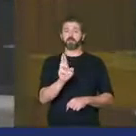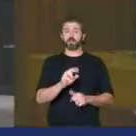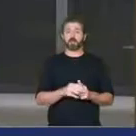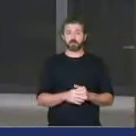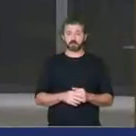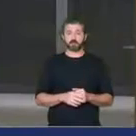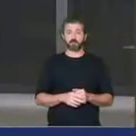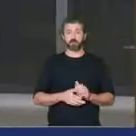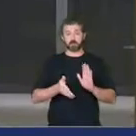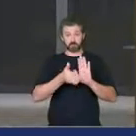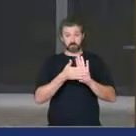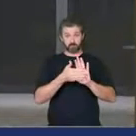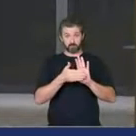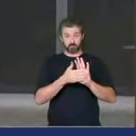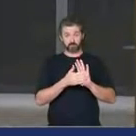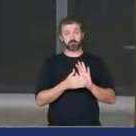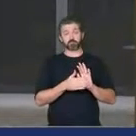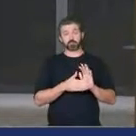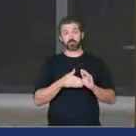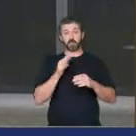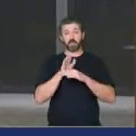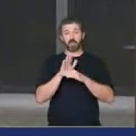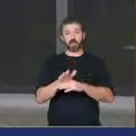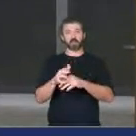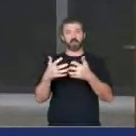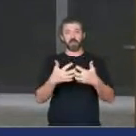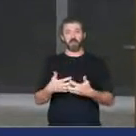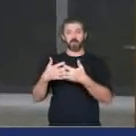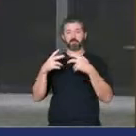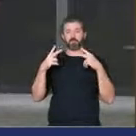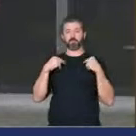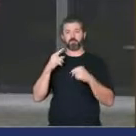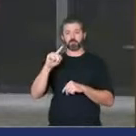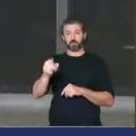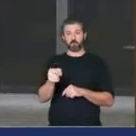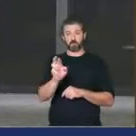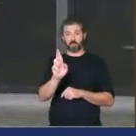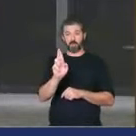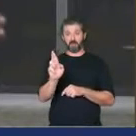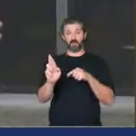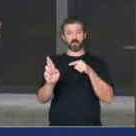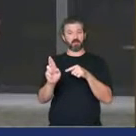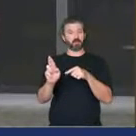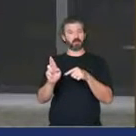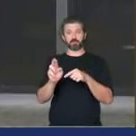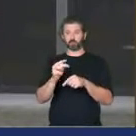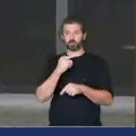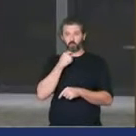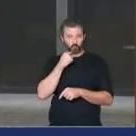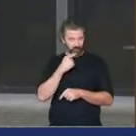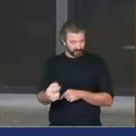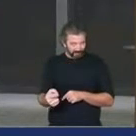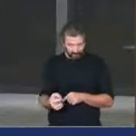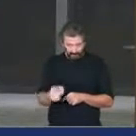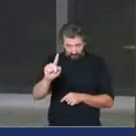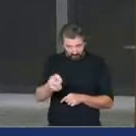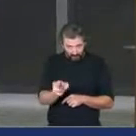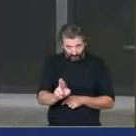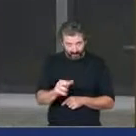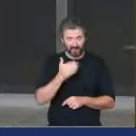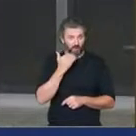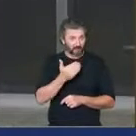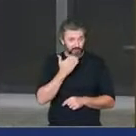Propõe um auxílio aos caminhoneiros de R$ 1.000, que é absolutamente insuficiente. Insuficiente, porque